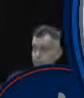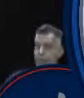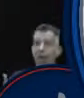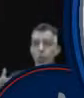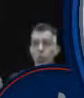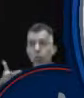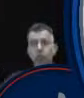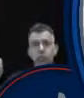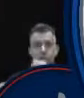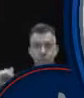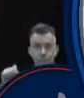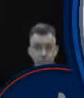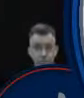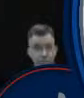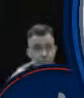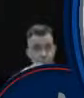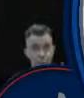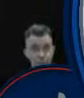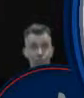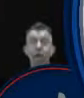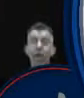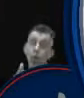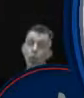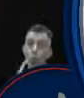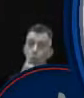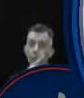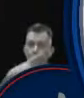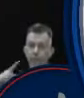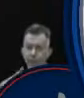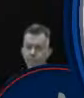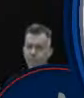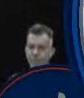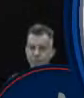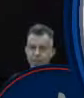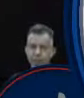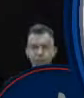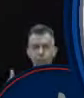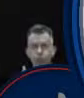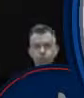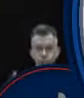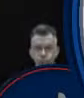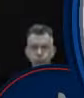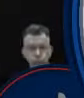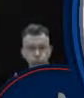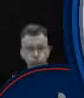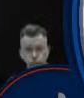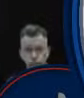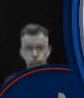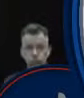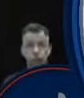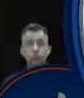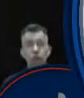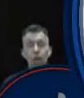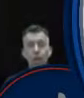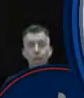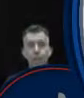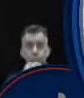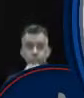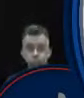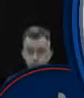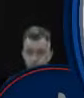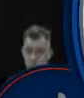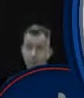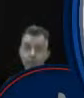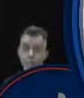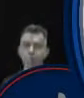demais. Boa lógica, Edivan. A Via é única com 1P, a eficiência logística e crédito que vão permitir a gente acelerar o cadê os likes, igual a Gil falou.